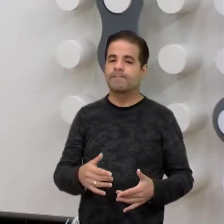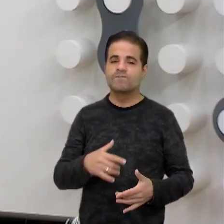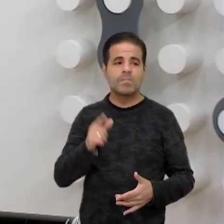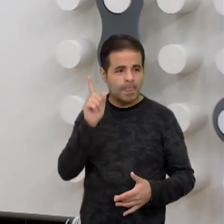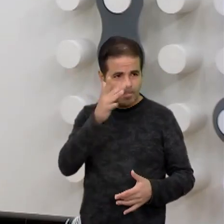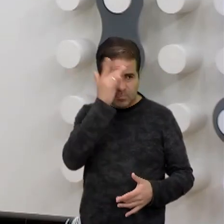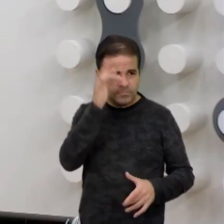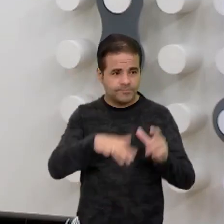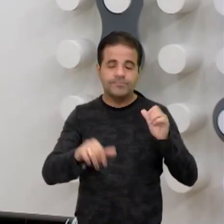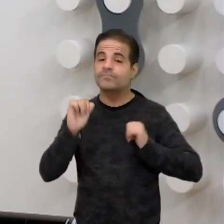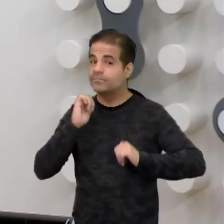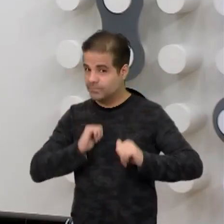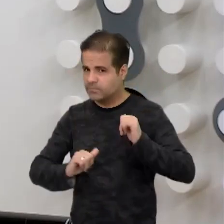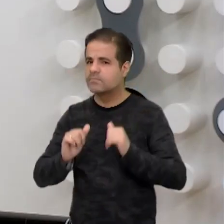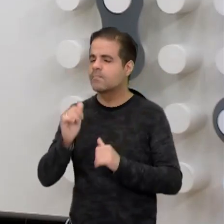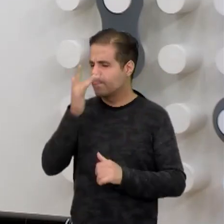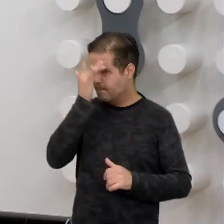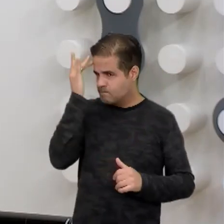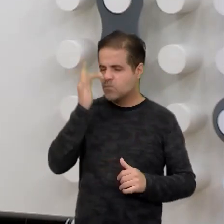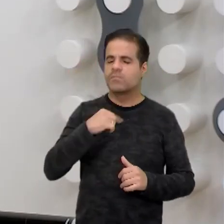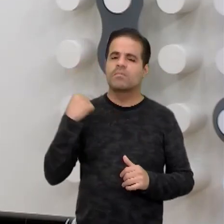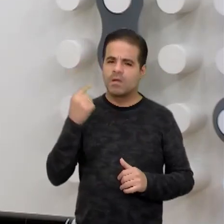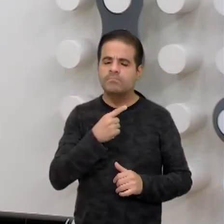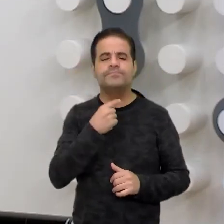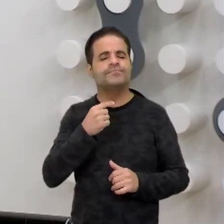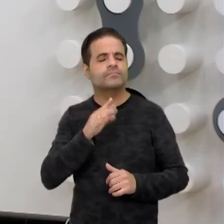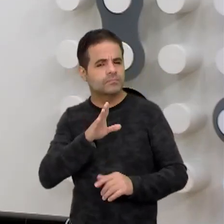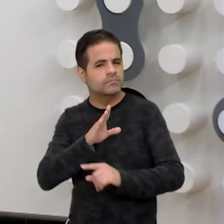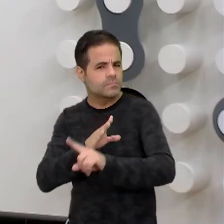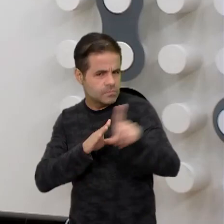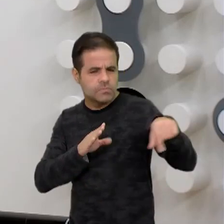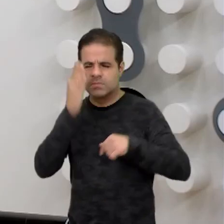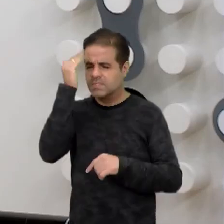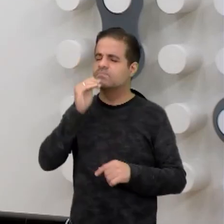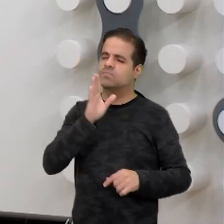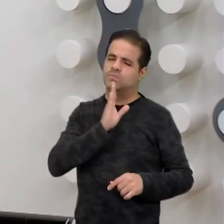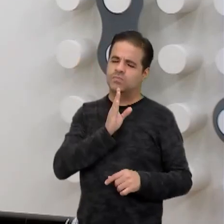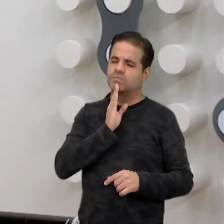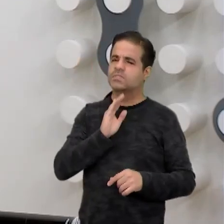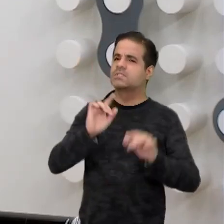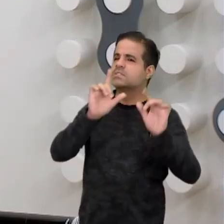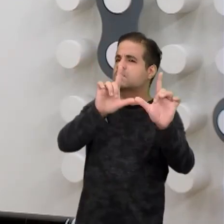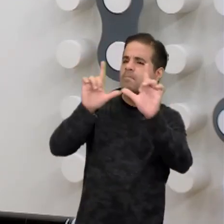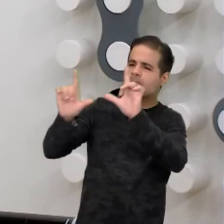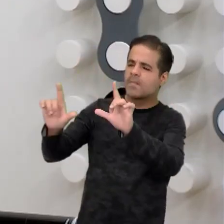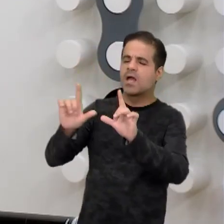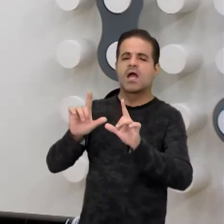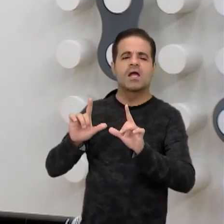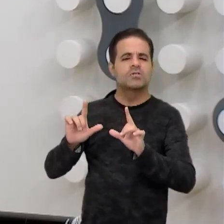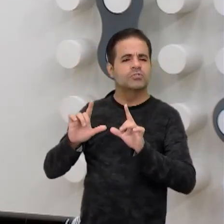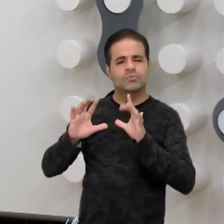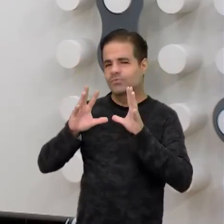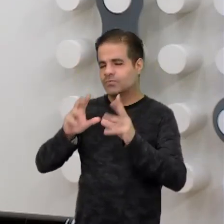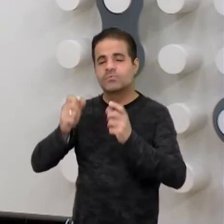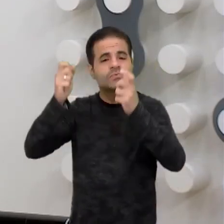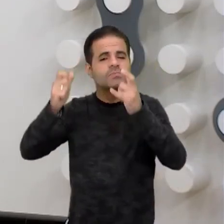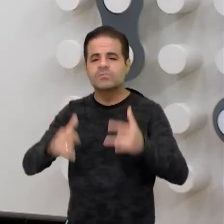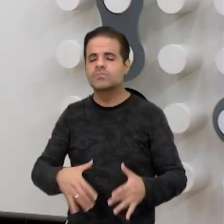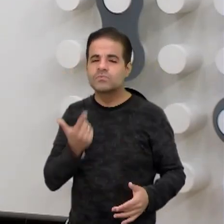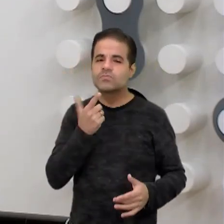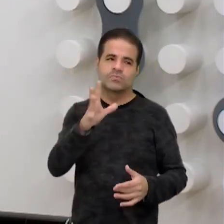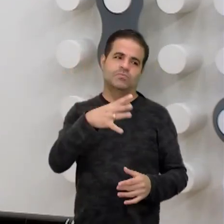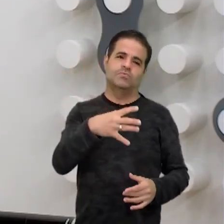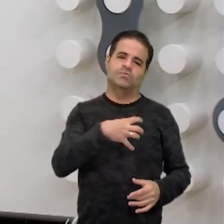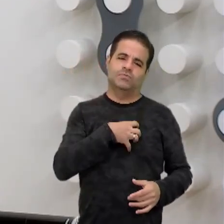são conhecidos pela música e por todo um conjunto de imagem, né? Então, eu estou falando de um outro